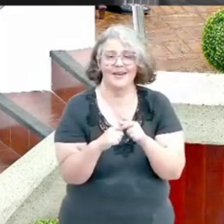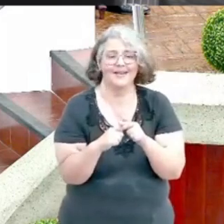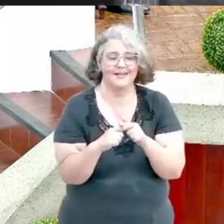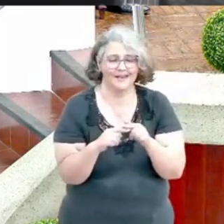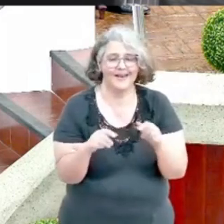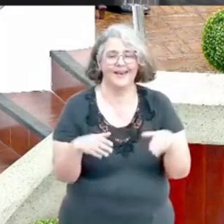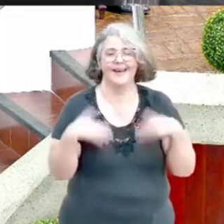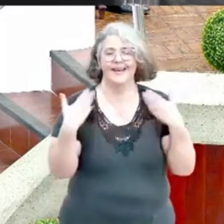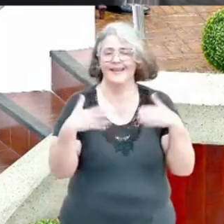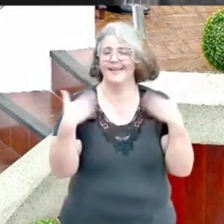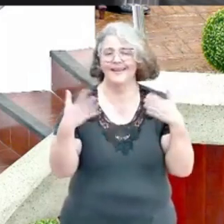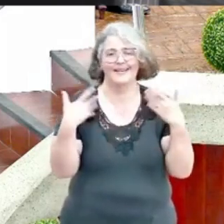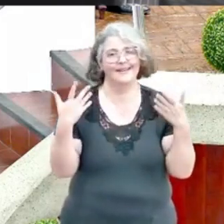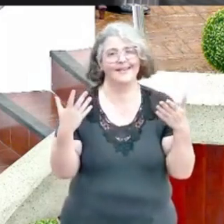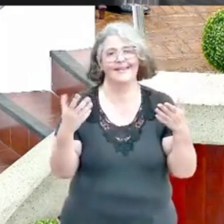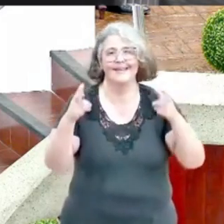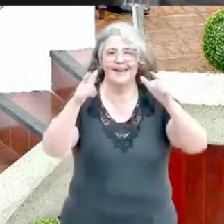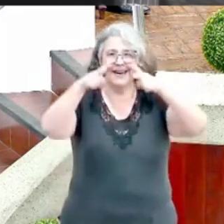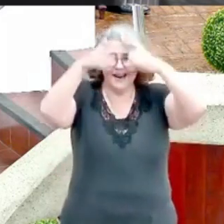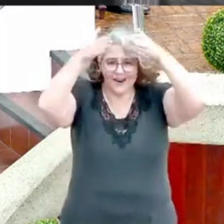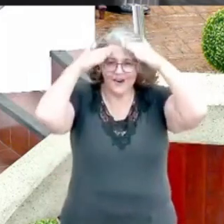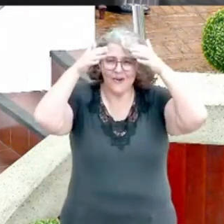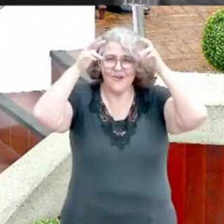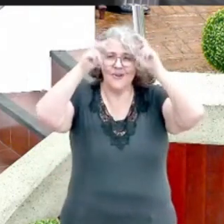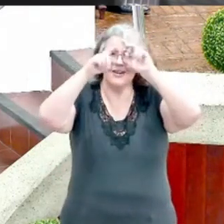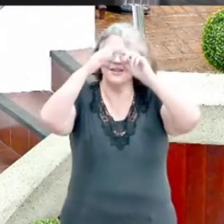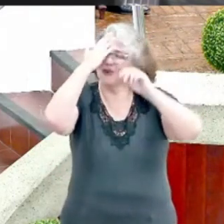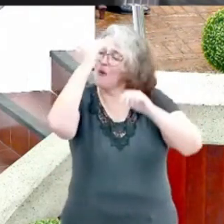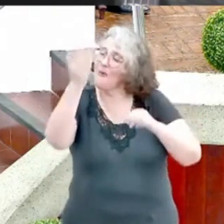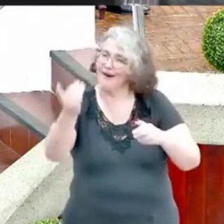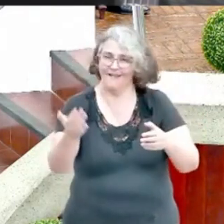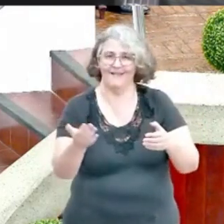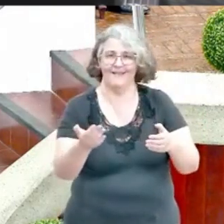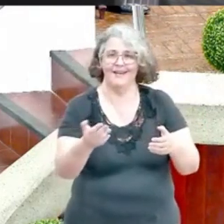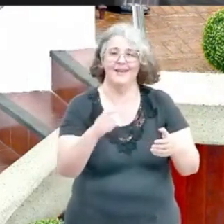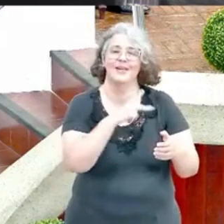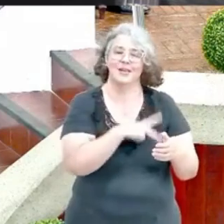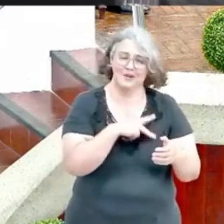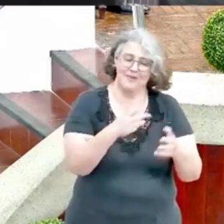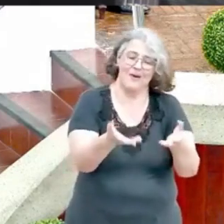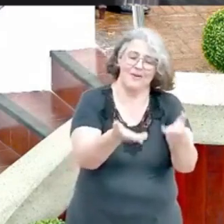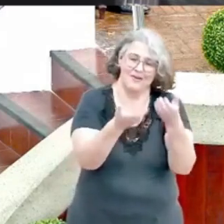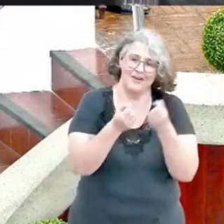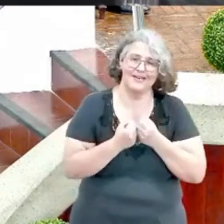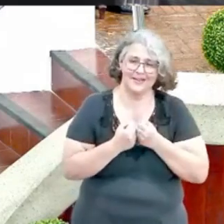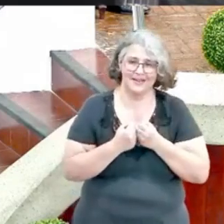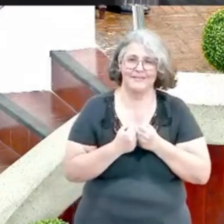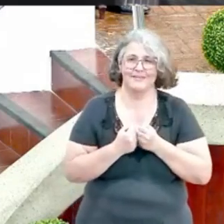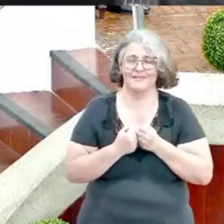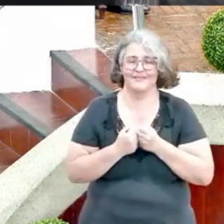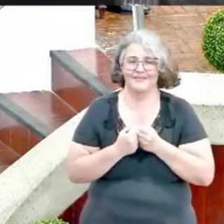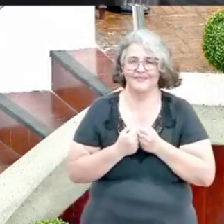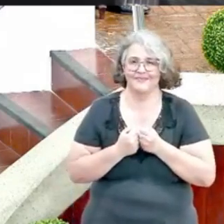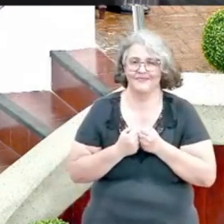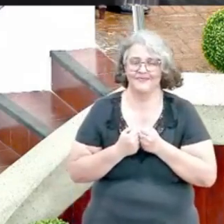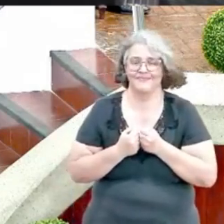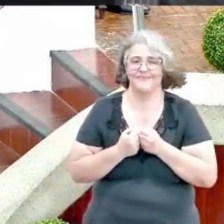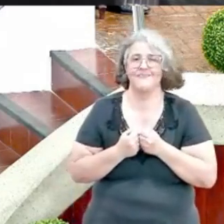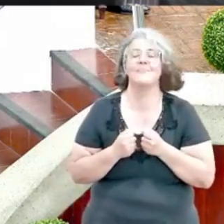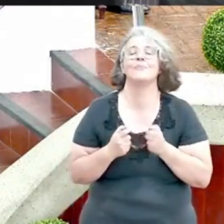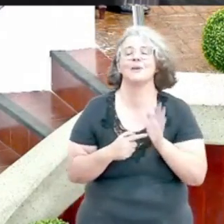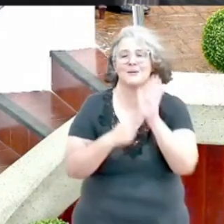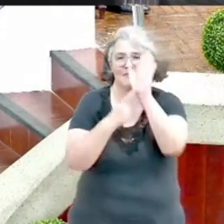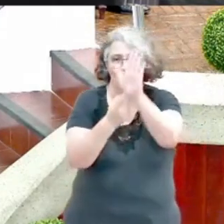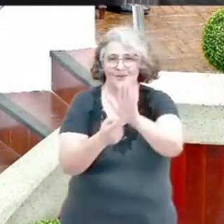alegria do apóstolo, porque no último dia ela refletirá perfeitamente a imagem da glória de Cristo